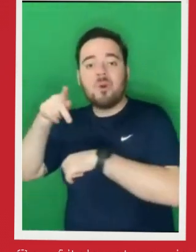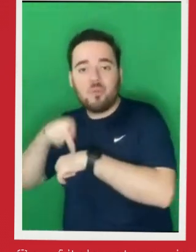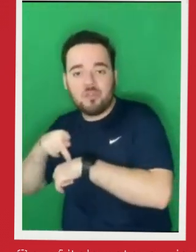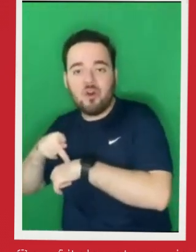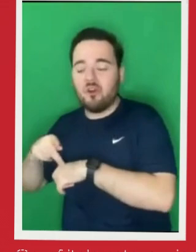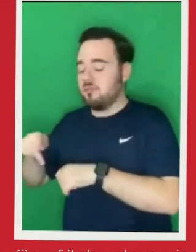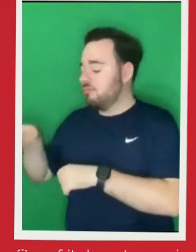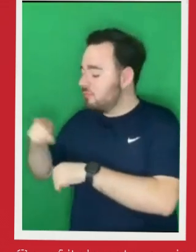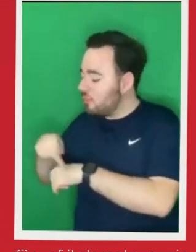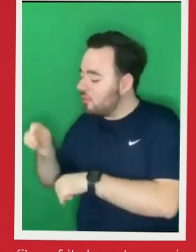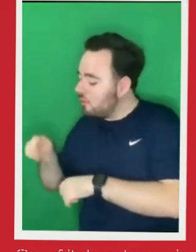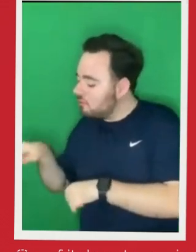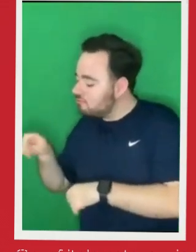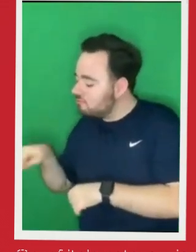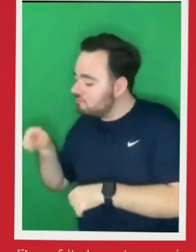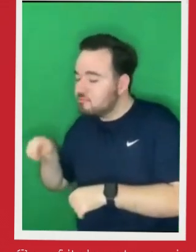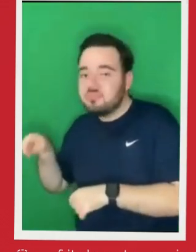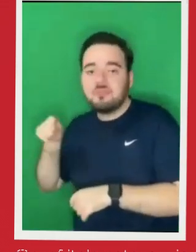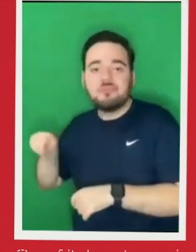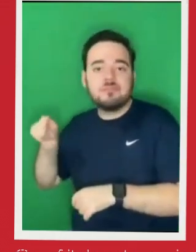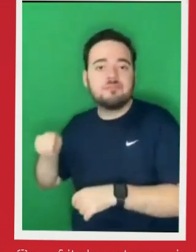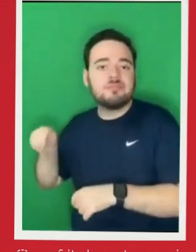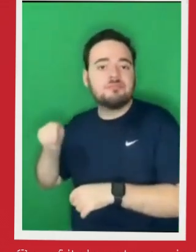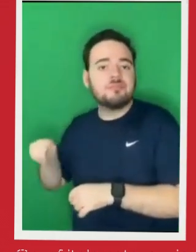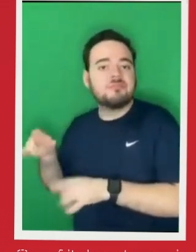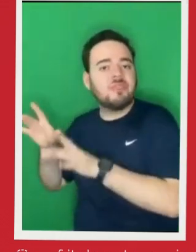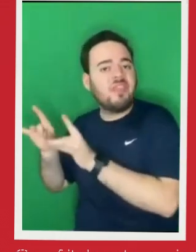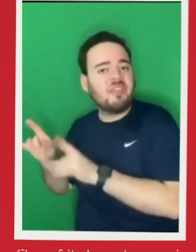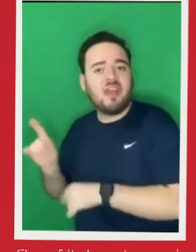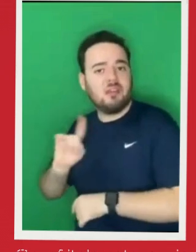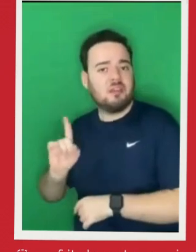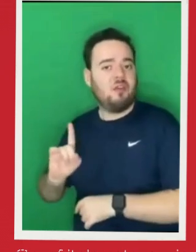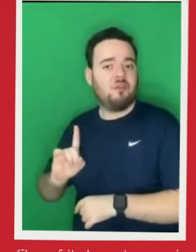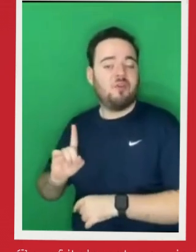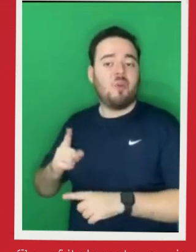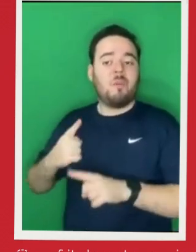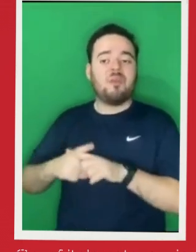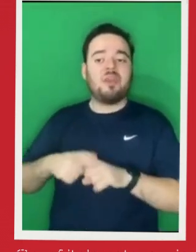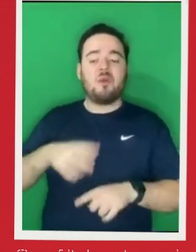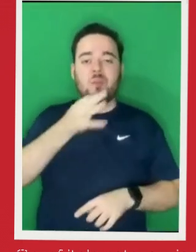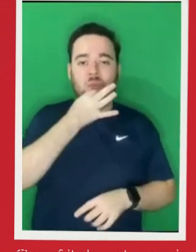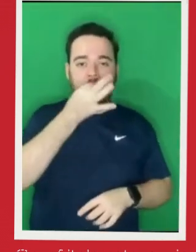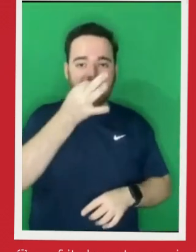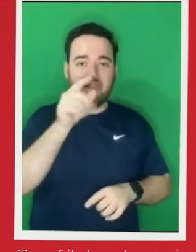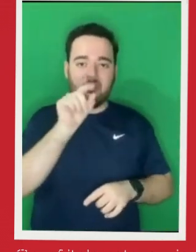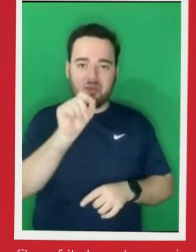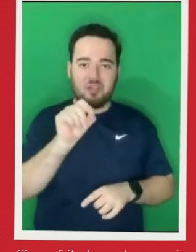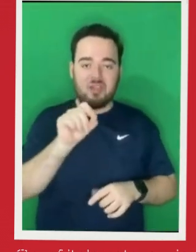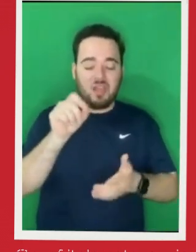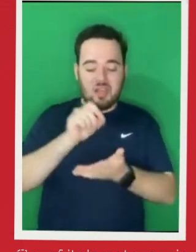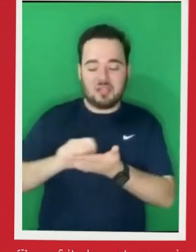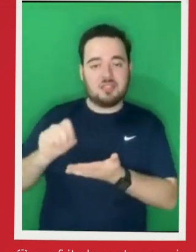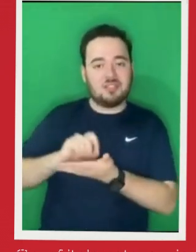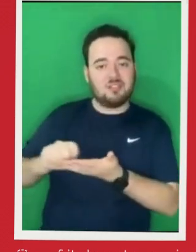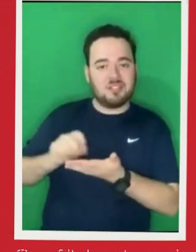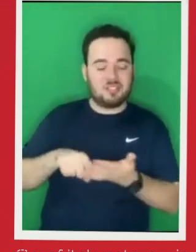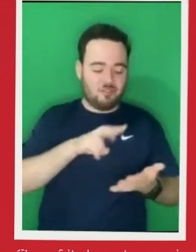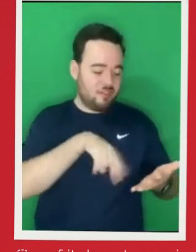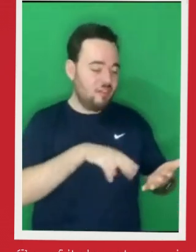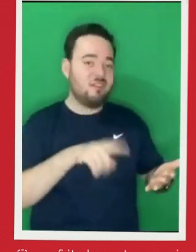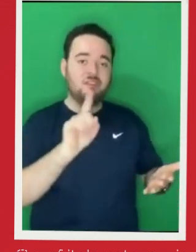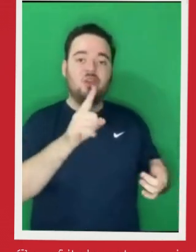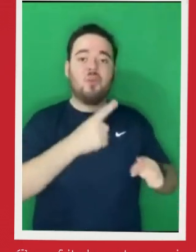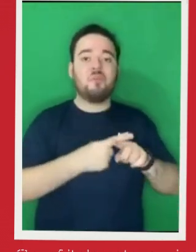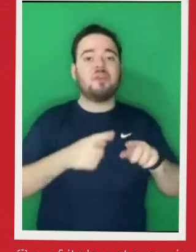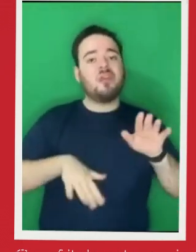aí você anota Pomodoro, mas você não vai fazer a definição de Pomodoro. Até porque eu não estou sugerindo tirar de vocês as anotações enquanto leem,